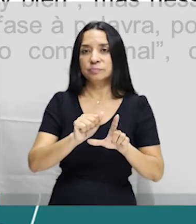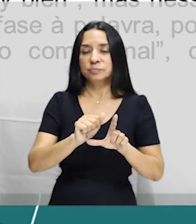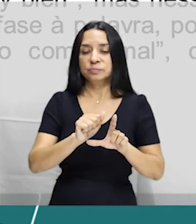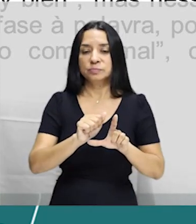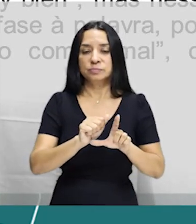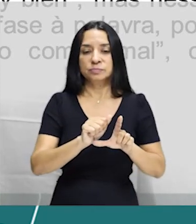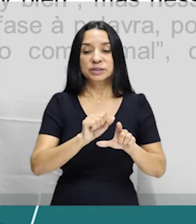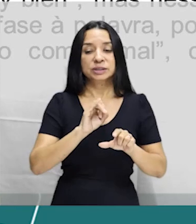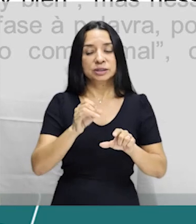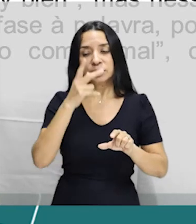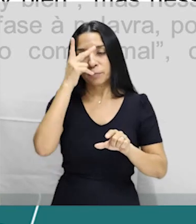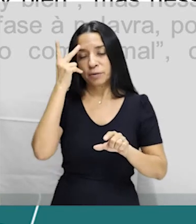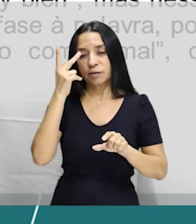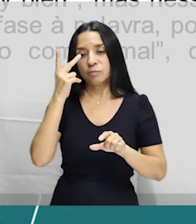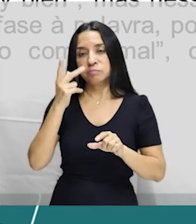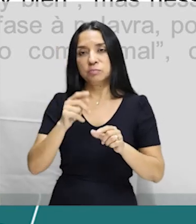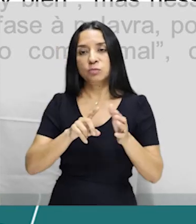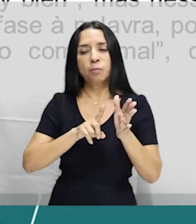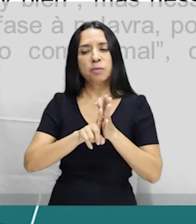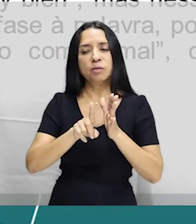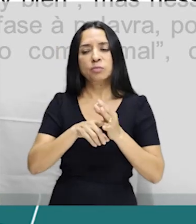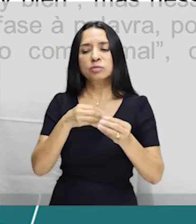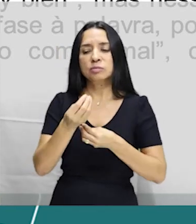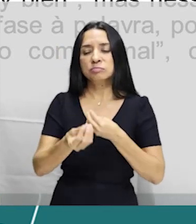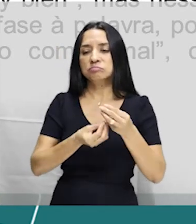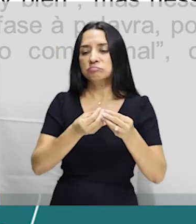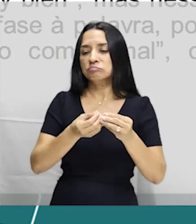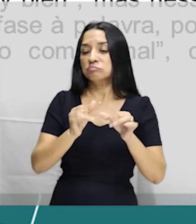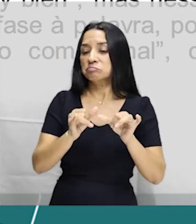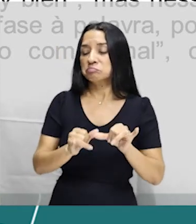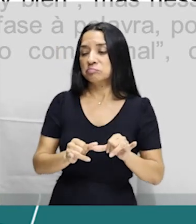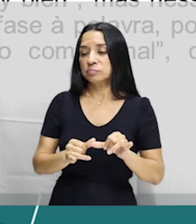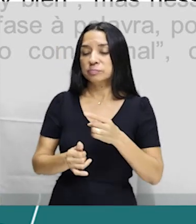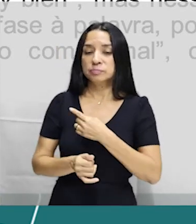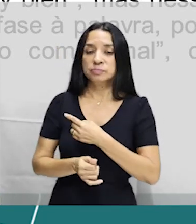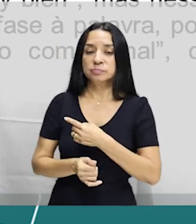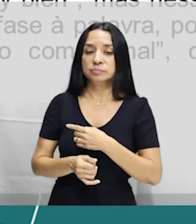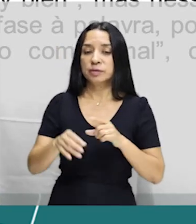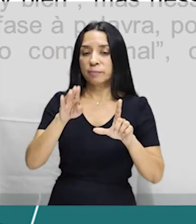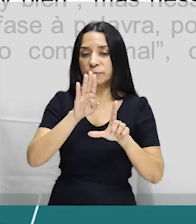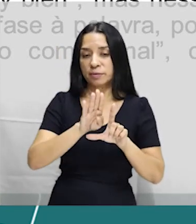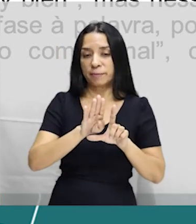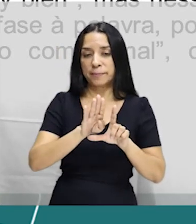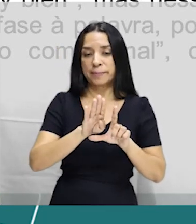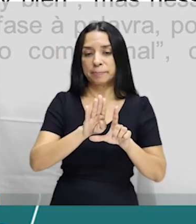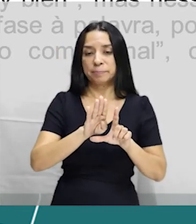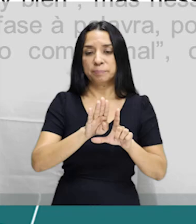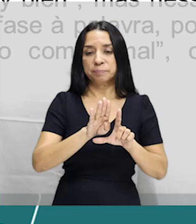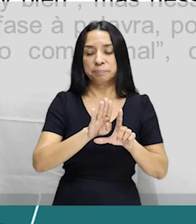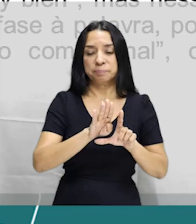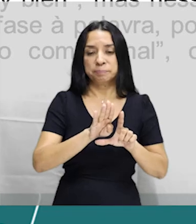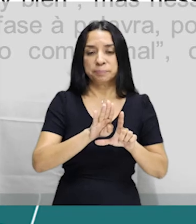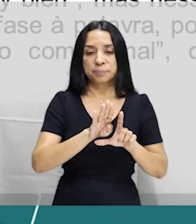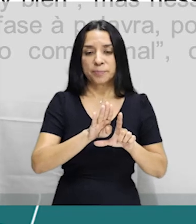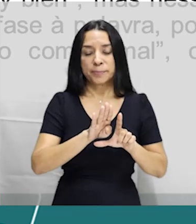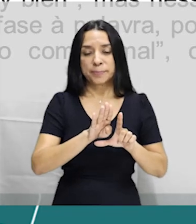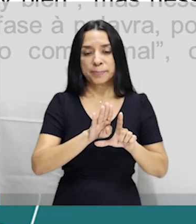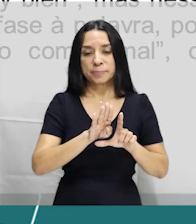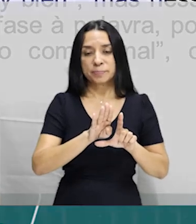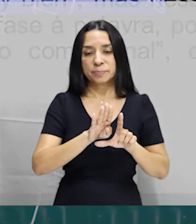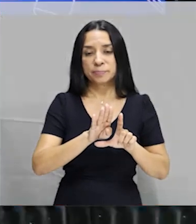perguntar também de volta para a pessoa. Muy bien, gracias. E usted? Muito